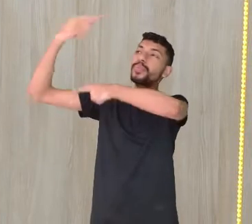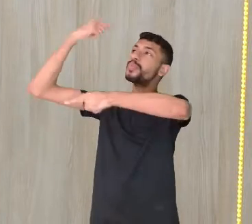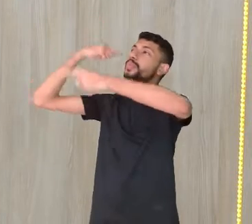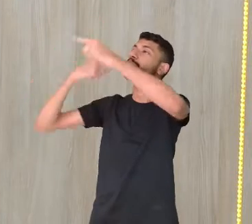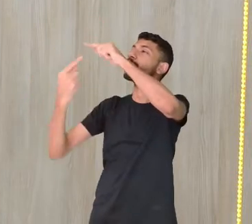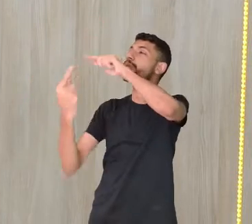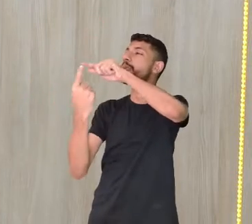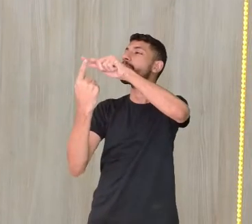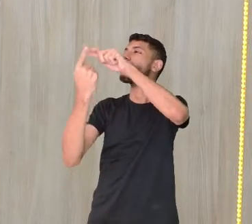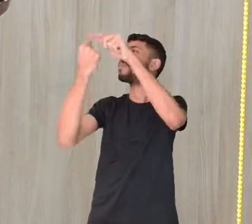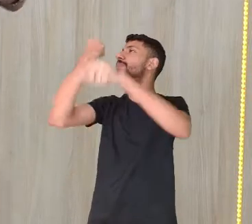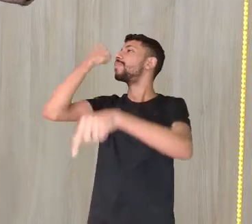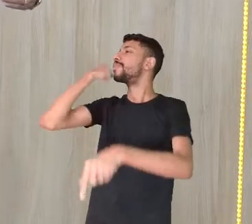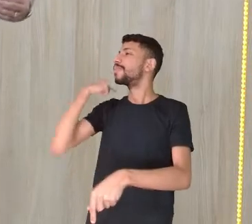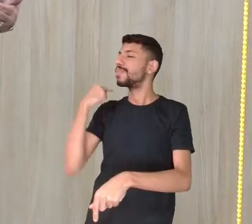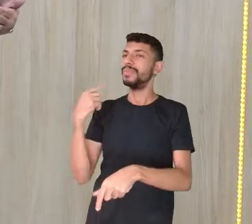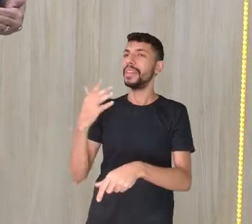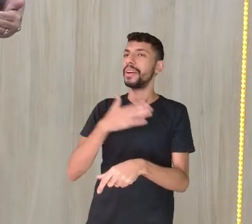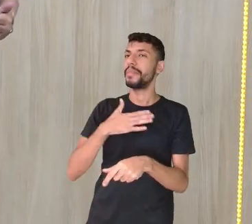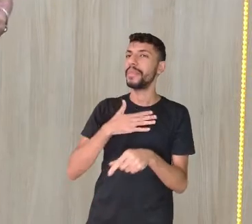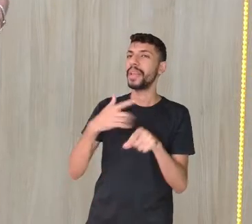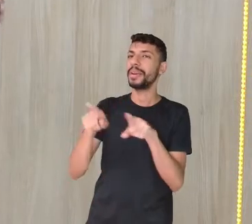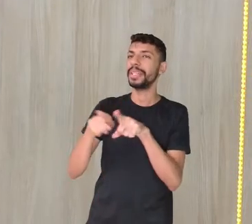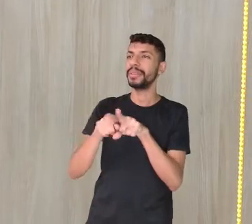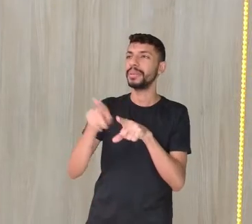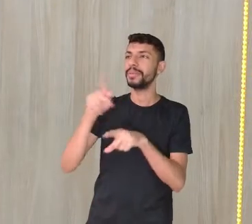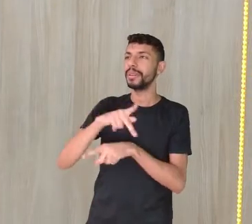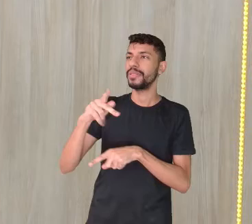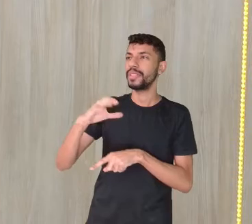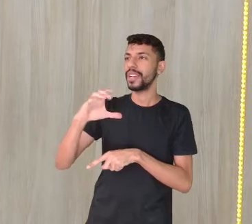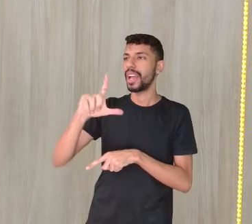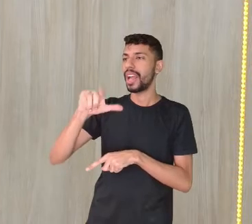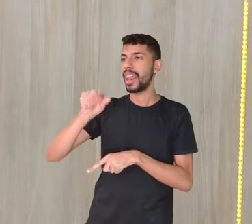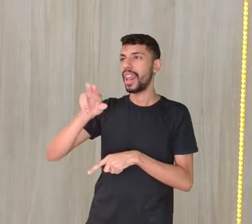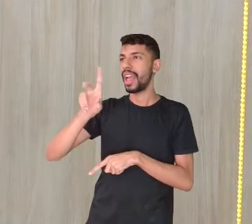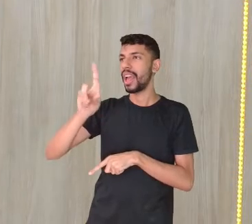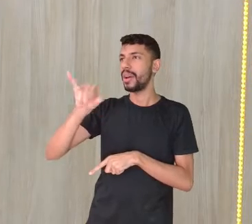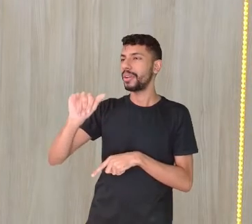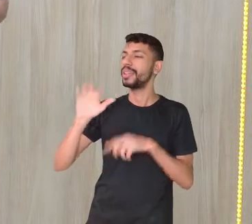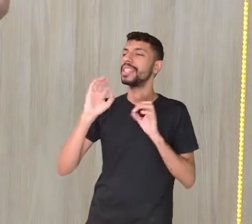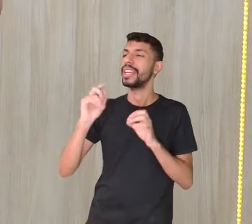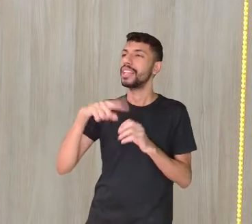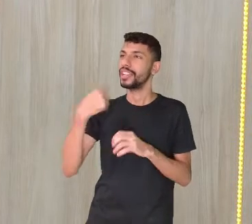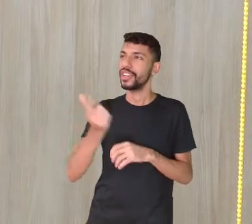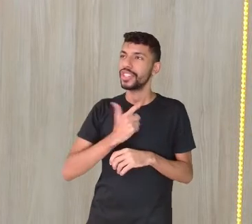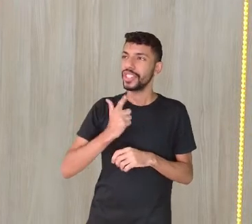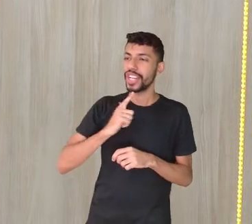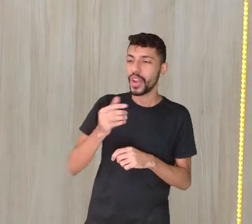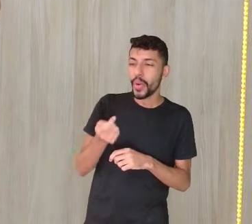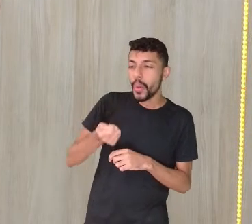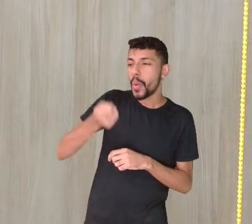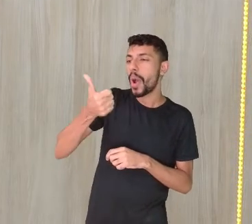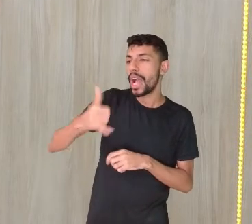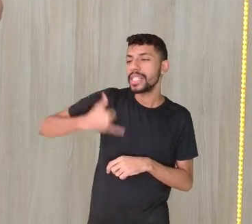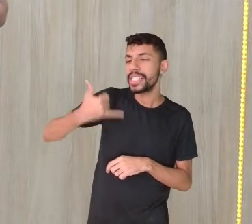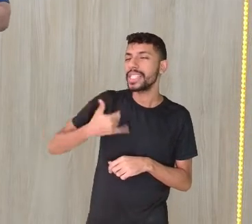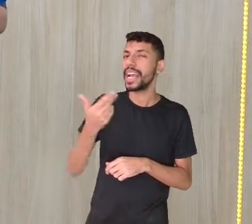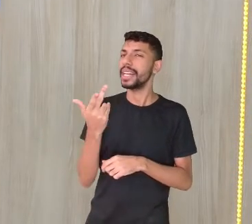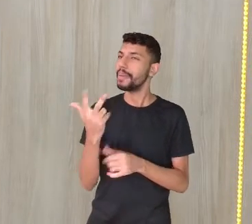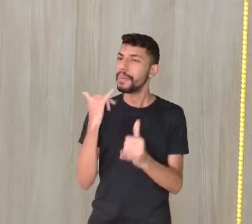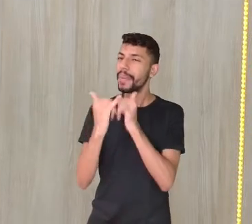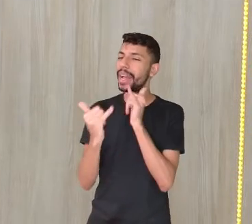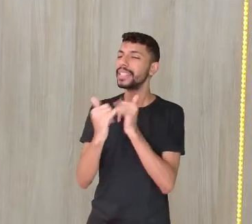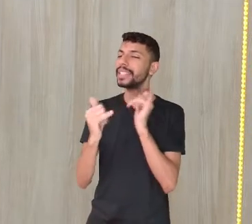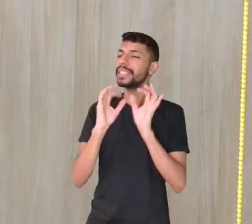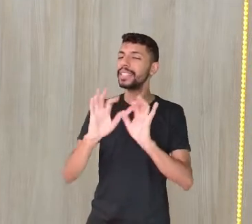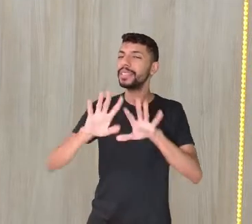No meu passado, no passado da professora Cláudia, né? Estamos aí quase na mesma faixa etária. E aí a gente vai buscar,